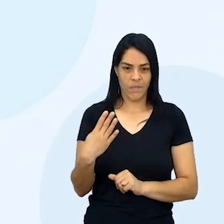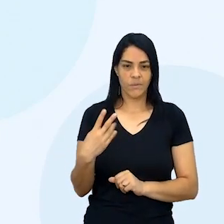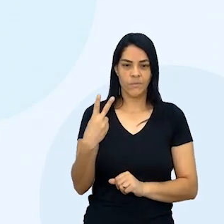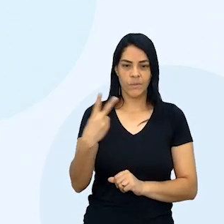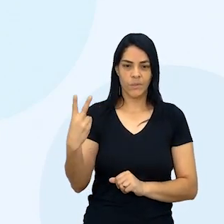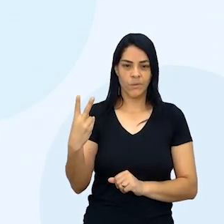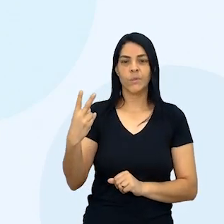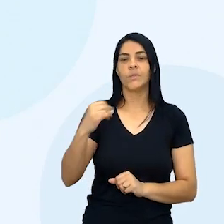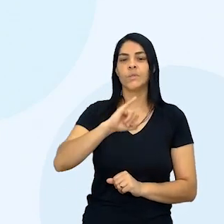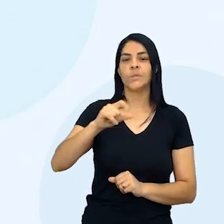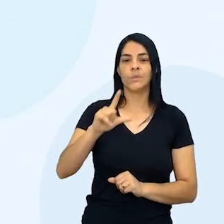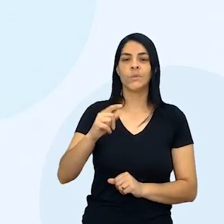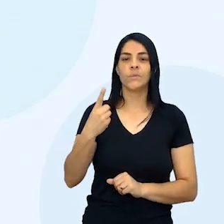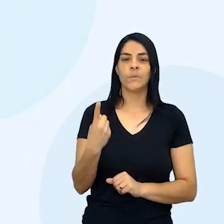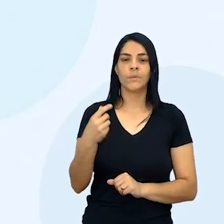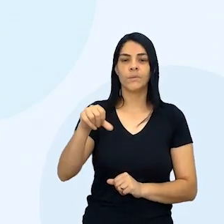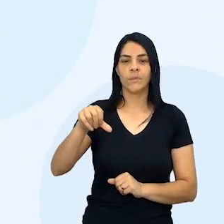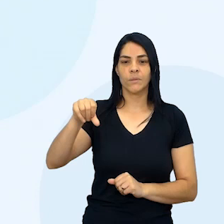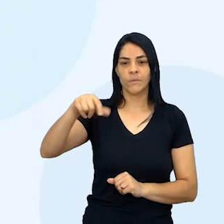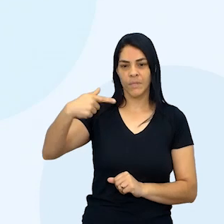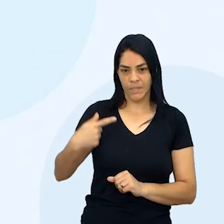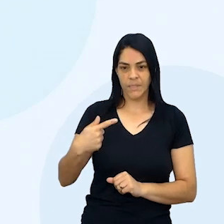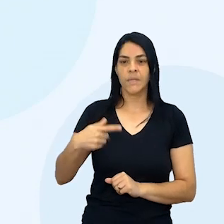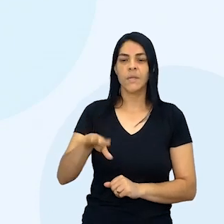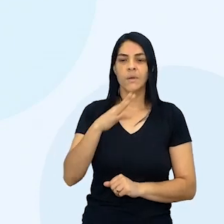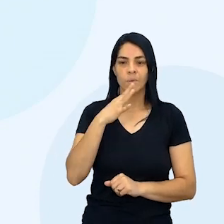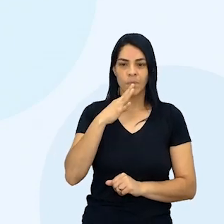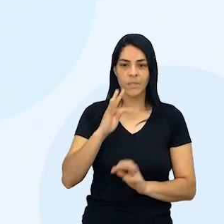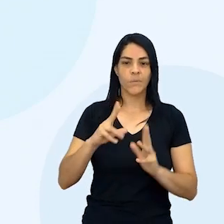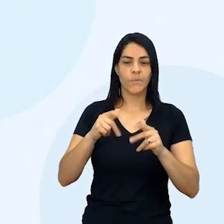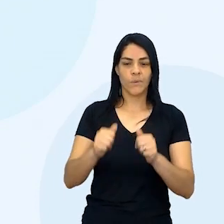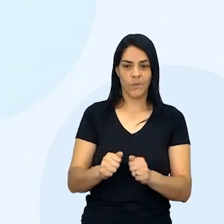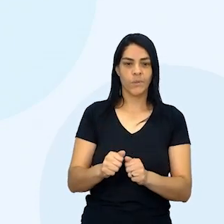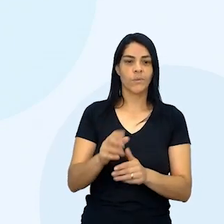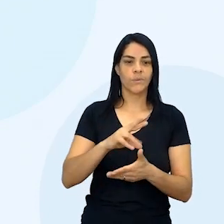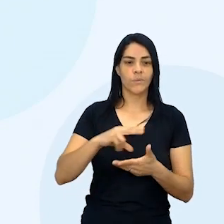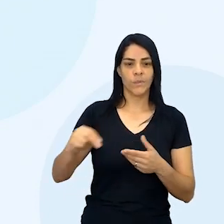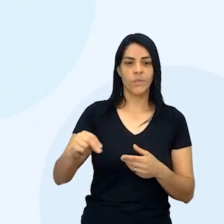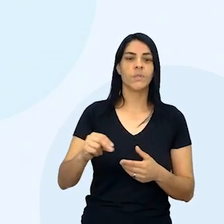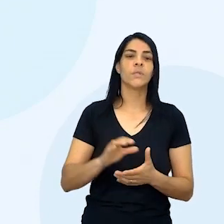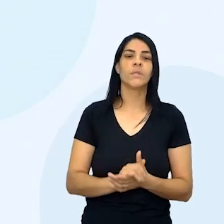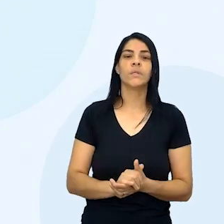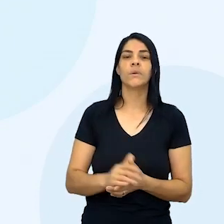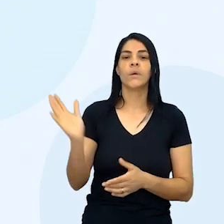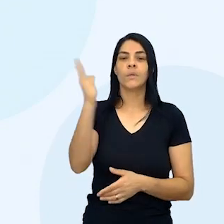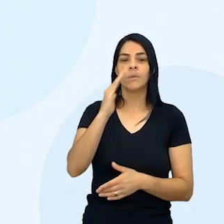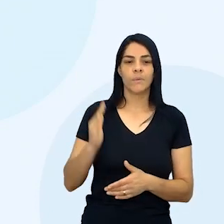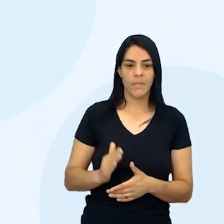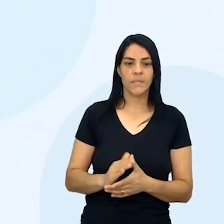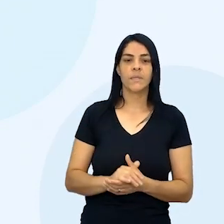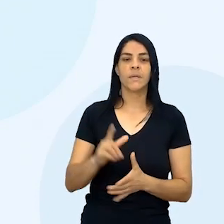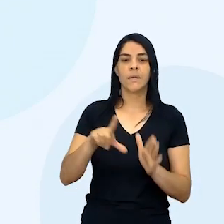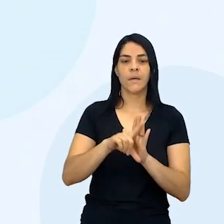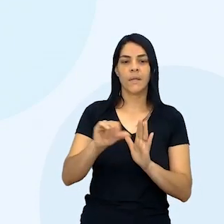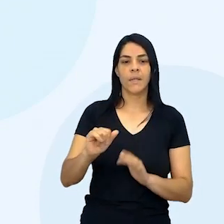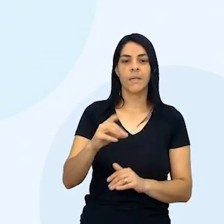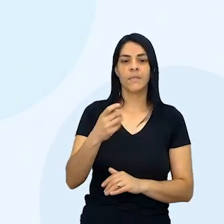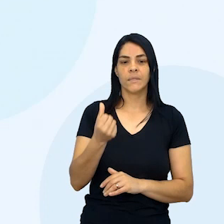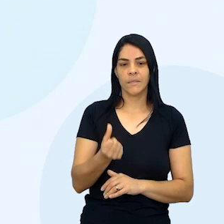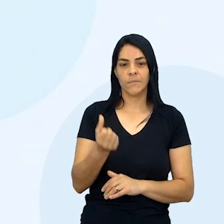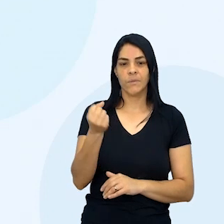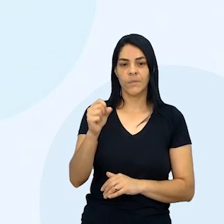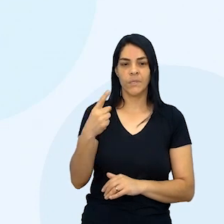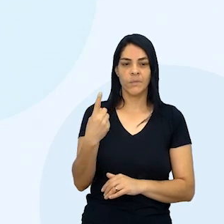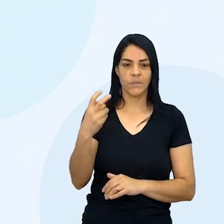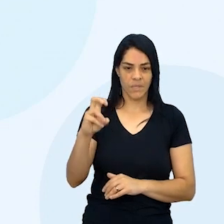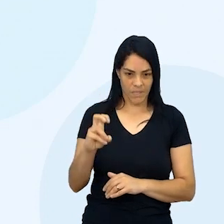de 22 de julho de 1997, que fala sobre o Estatuto dos Refugiados. Temos a Lei 6.815, de 19 de agosto de 1980, né, que fala sobre o Estatuto